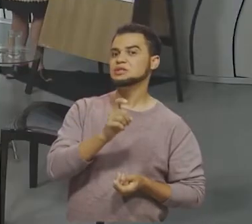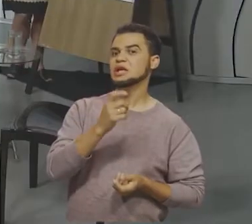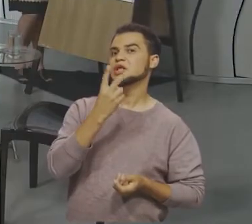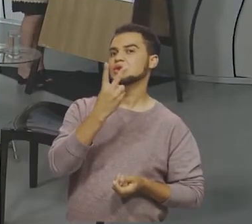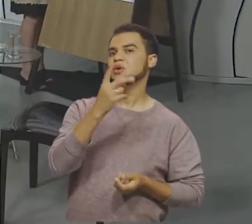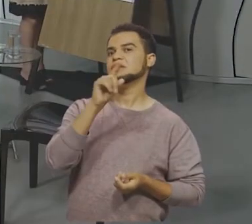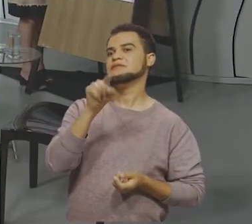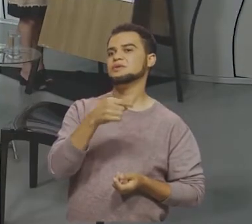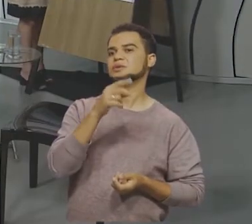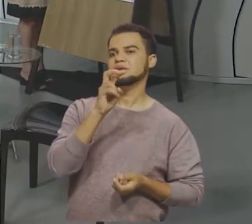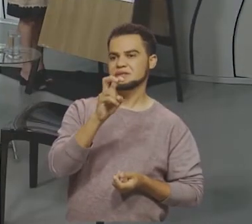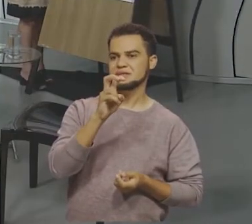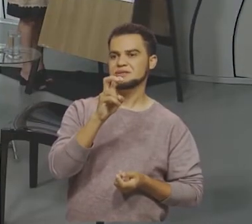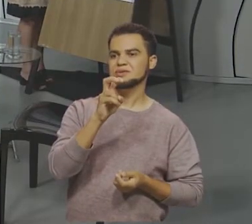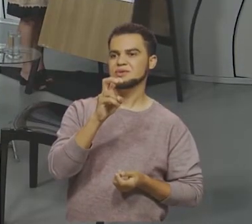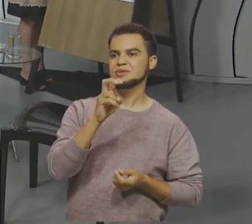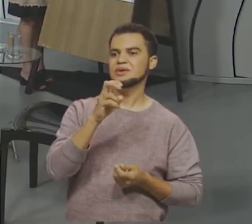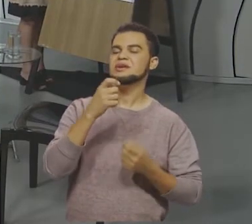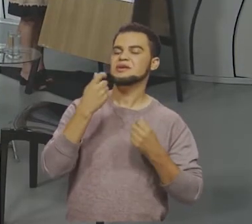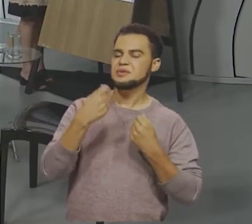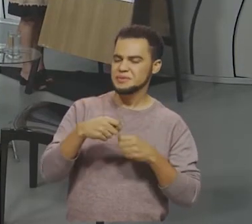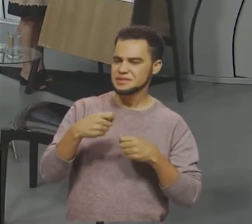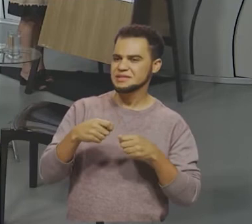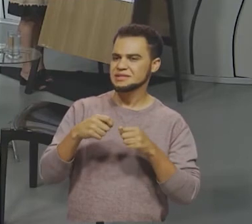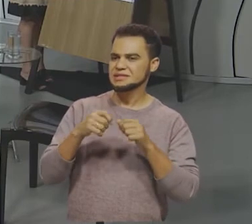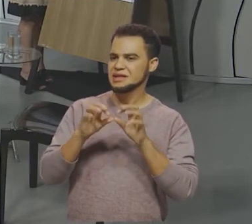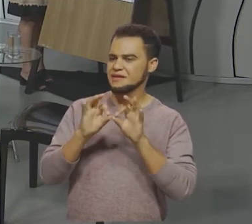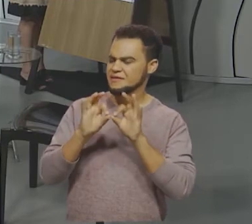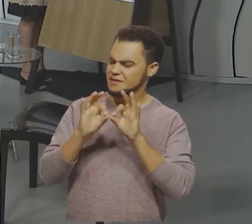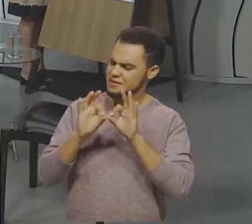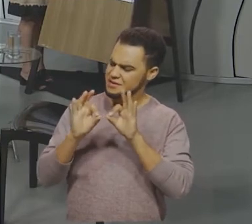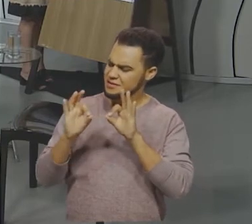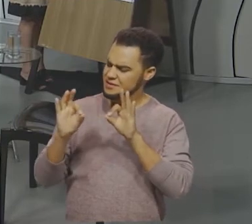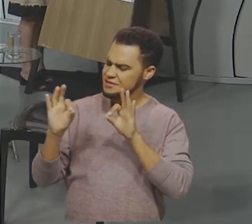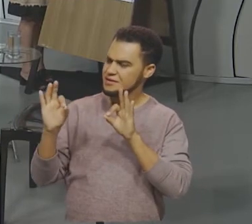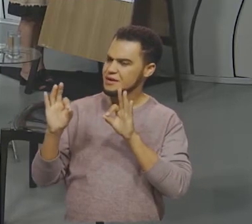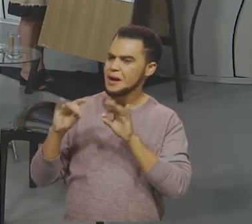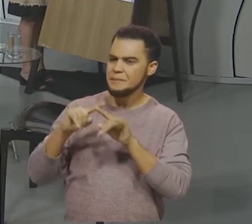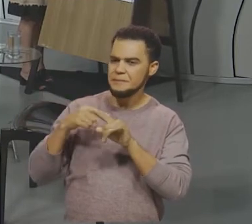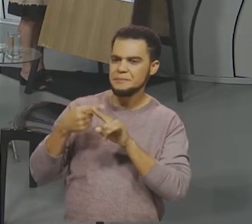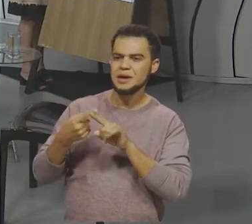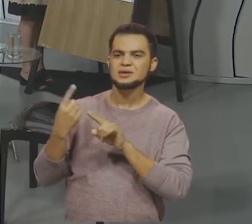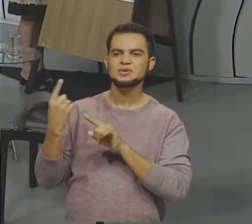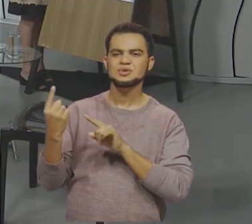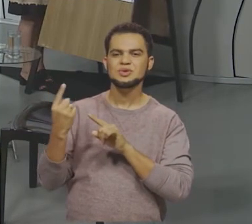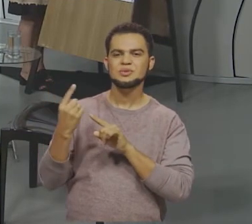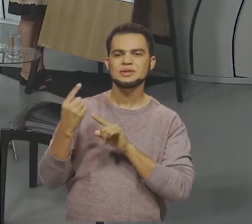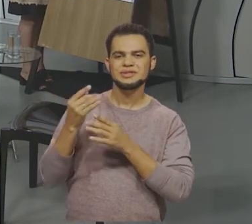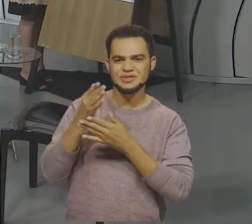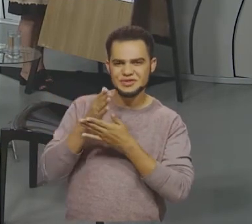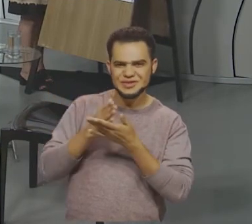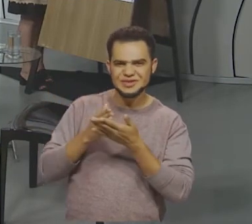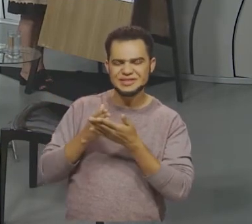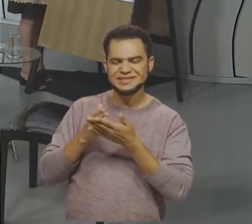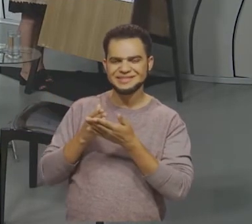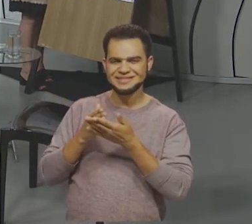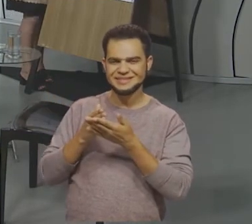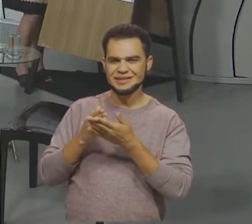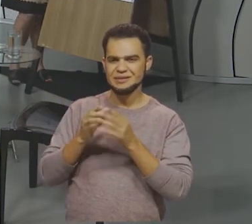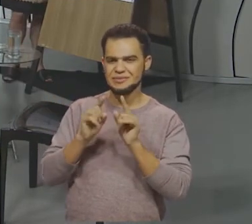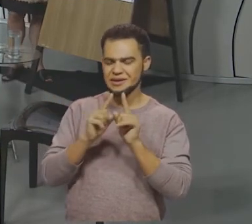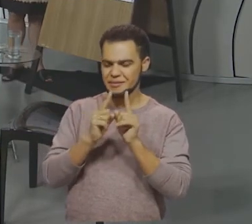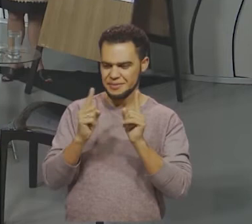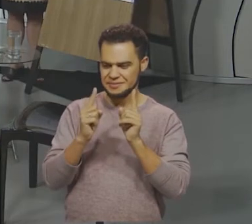2,5, eu teria que ter mais uma unidade dividida aqui no meio. Se eu tivesse